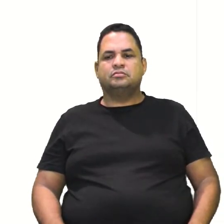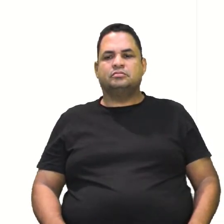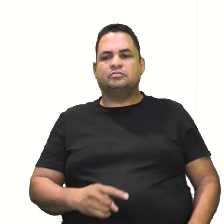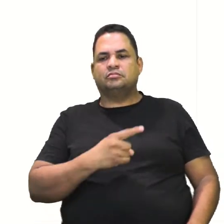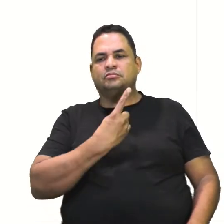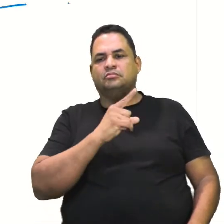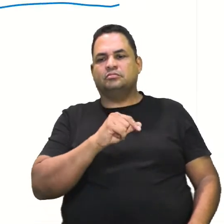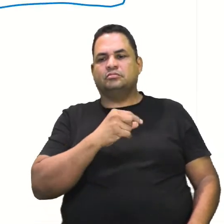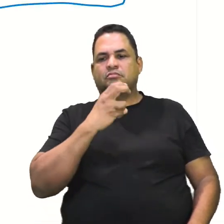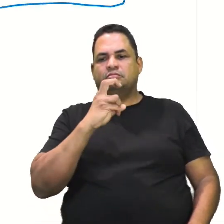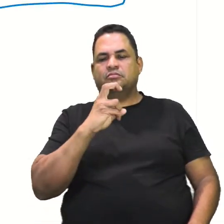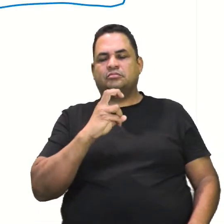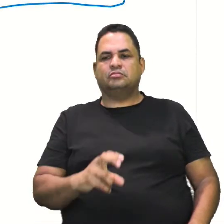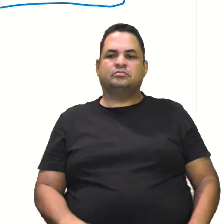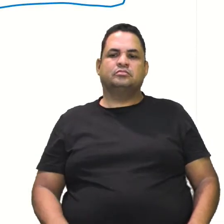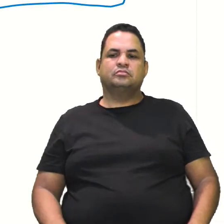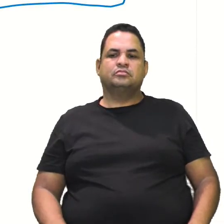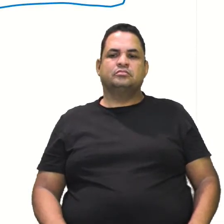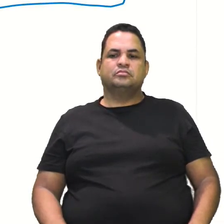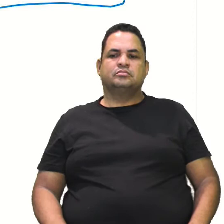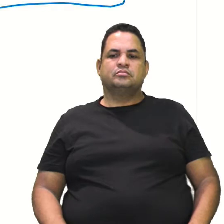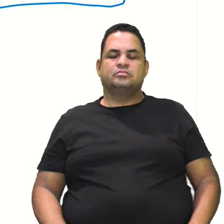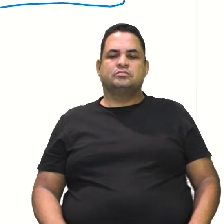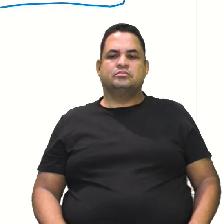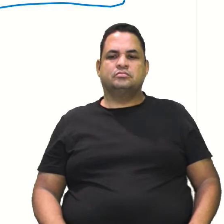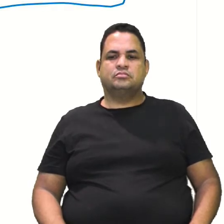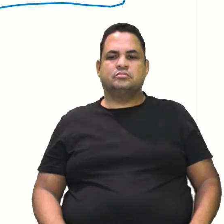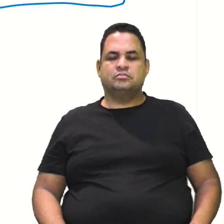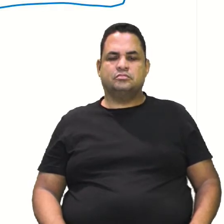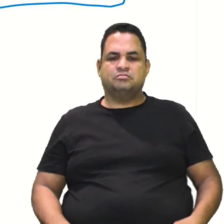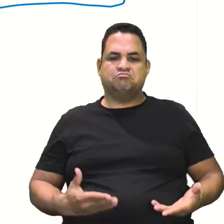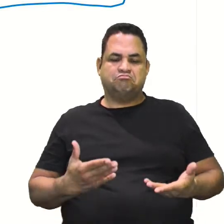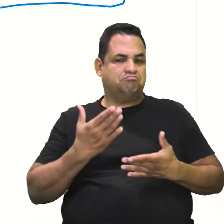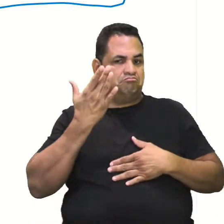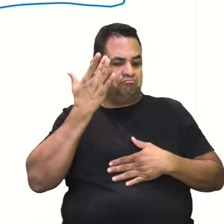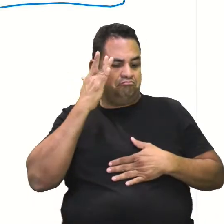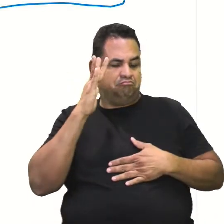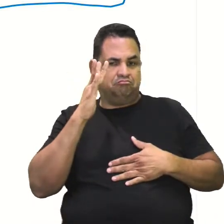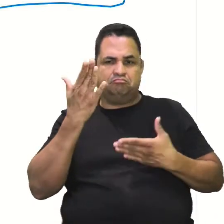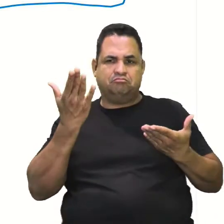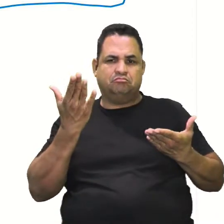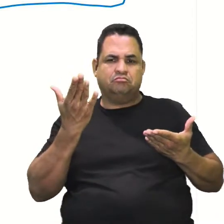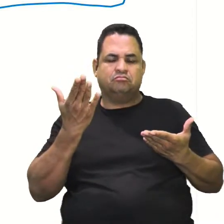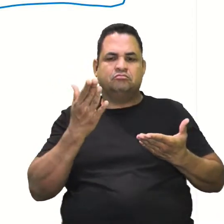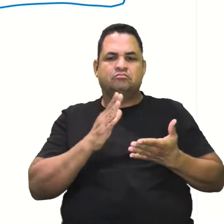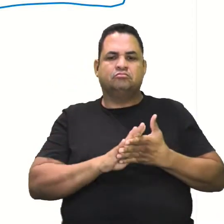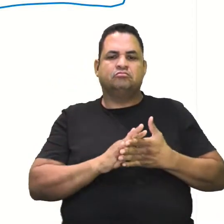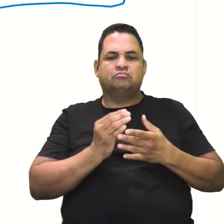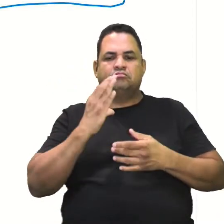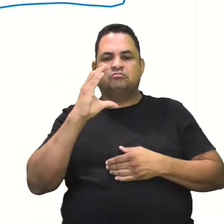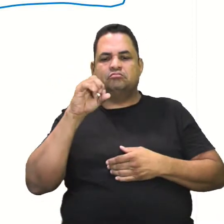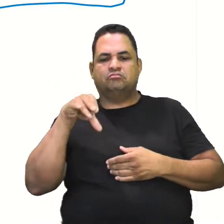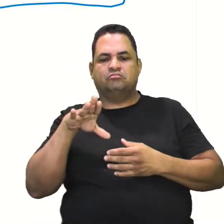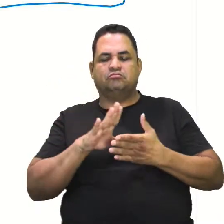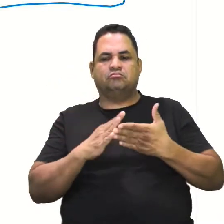é 1,5. Unidade de área, né? Aqui a gente não sabe se não está em centímetros, não está em nada, porque está